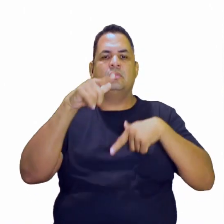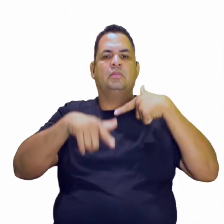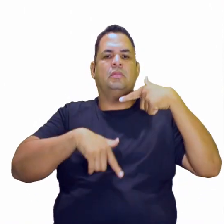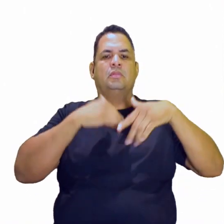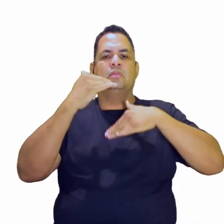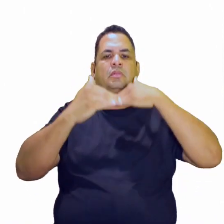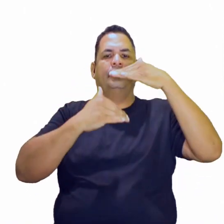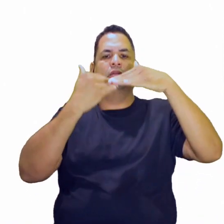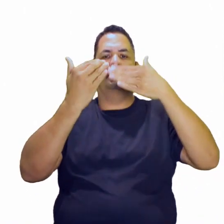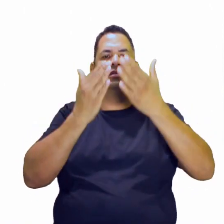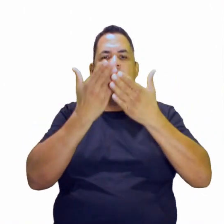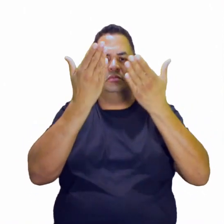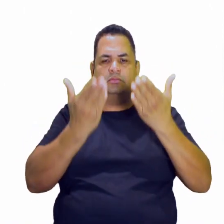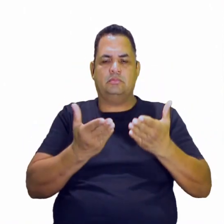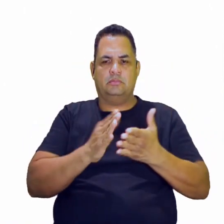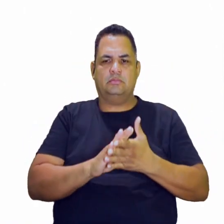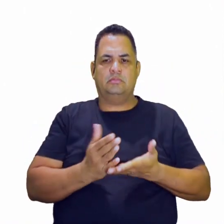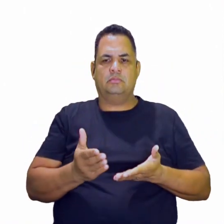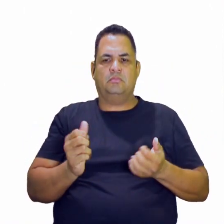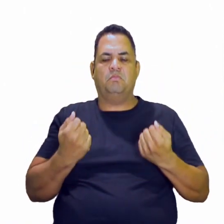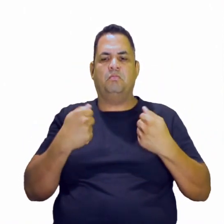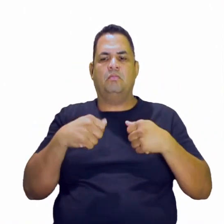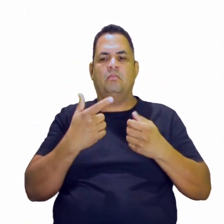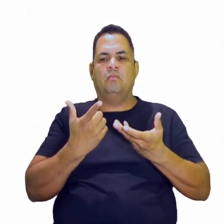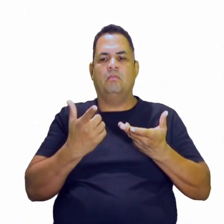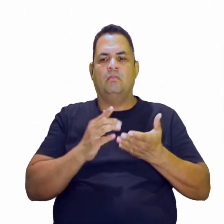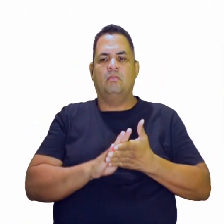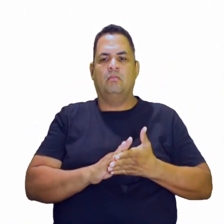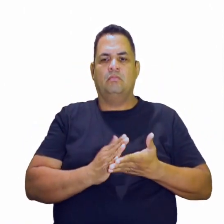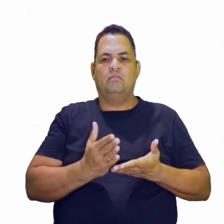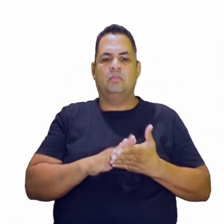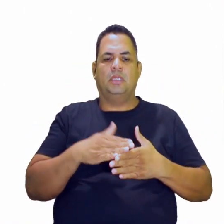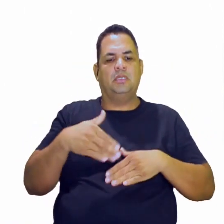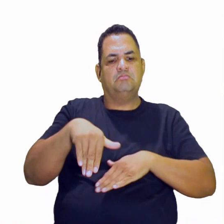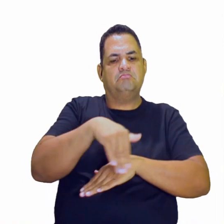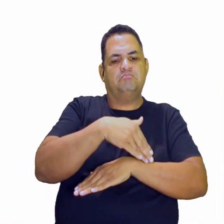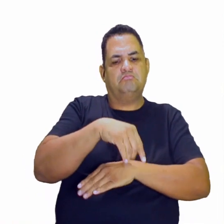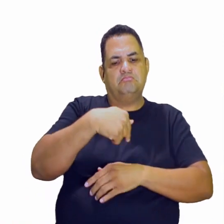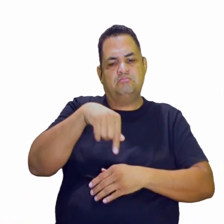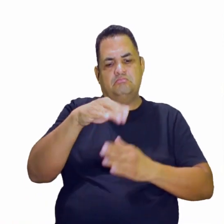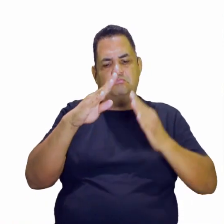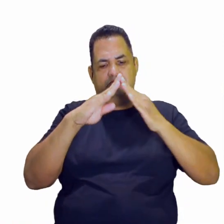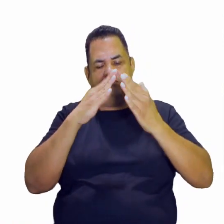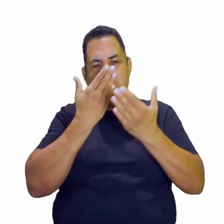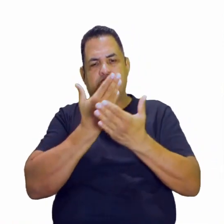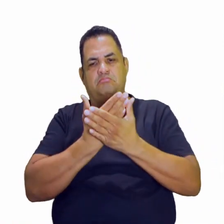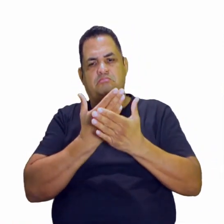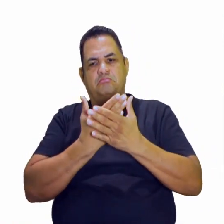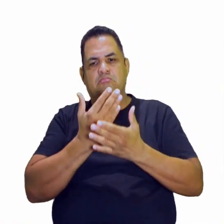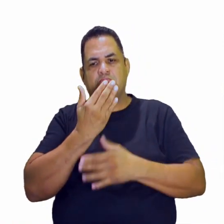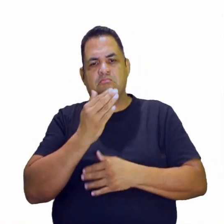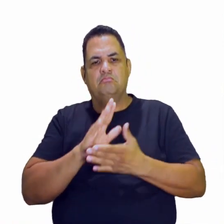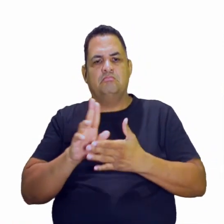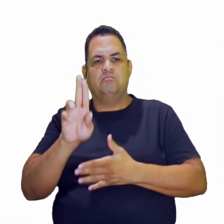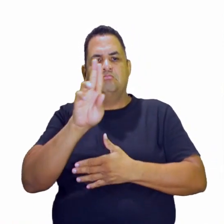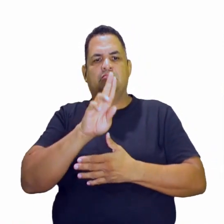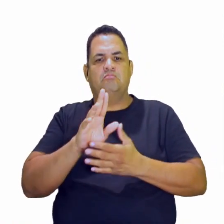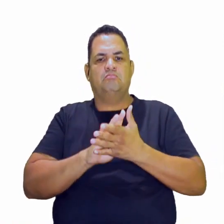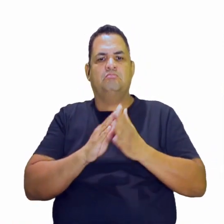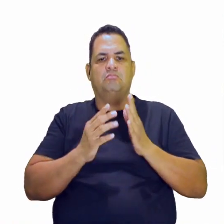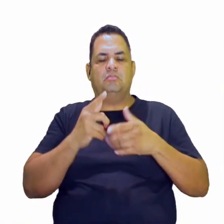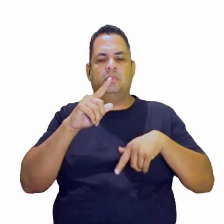trabalhos desenvolvidos no circo, né? Algumas podem ser levadas para as ruas, escolas, universidades, como o trabalho